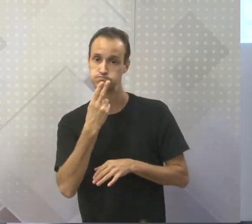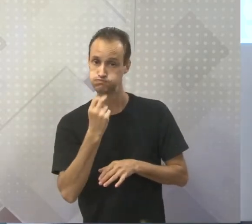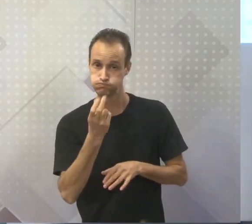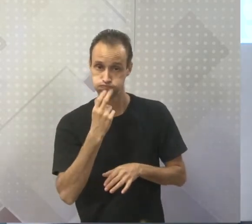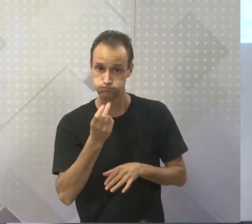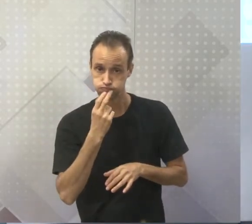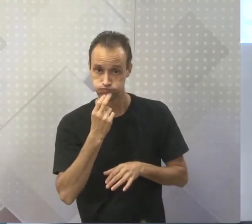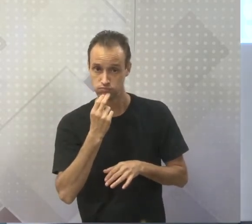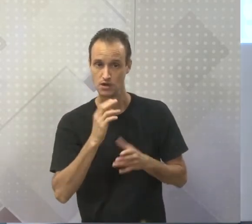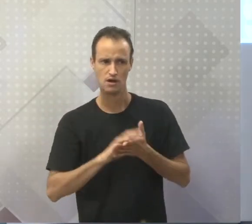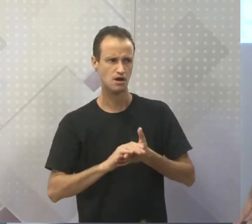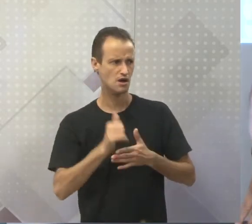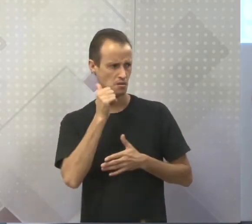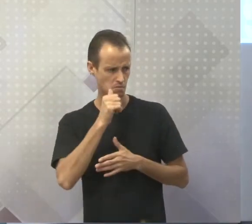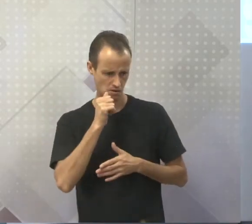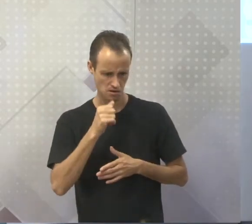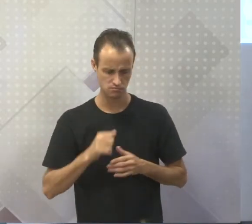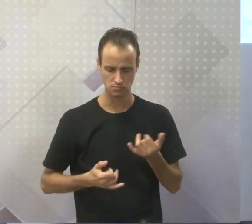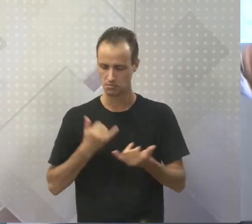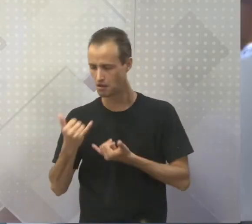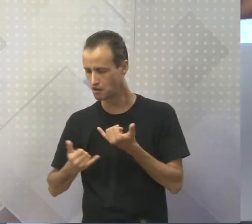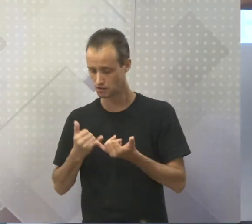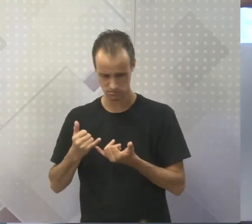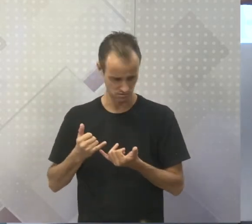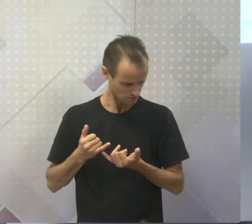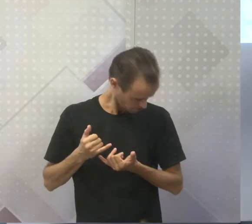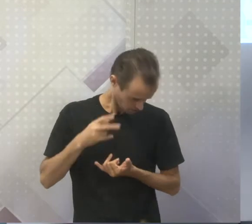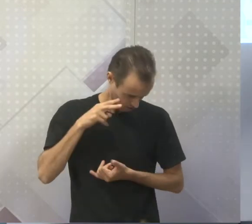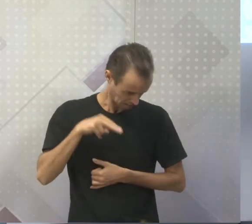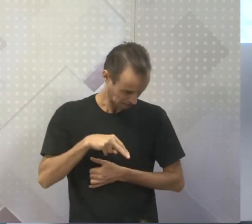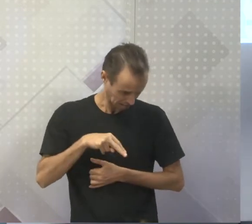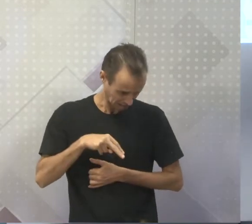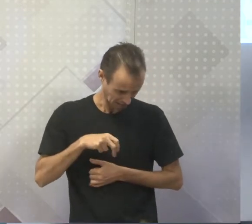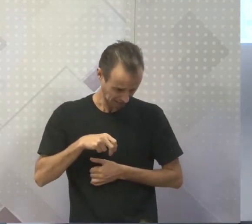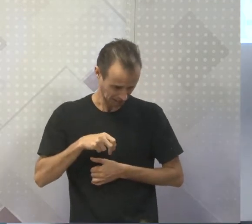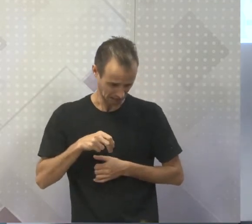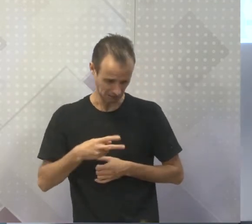de repente, olha um sangramento. Mãe!